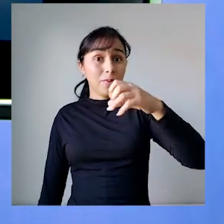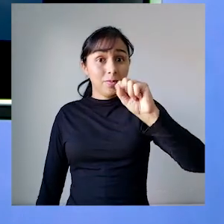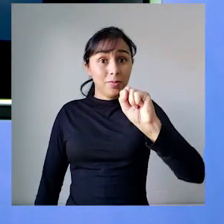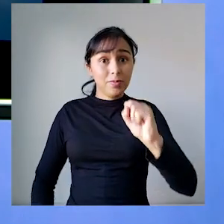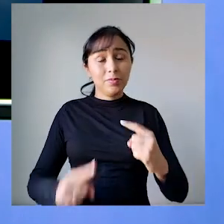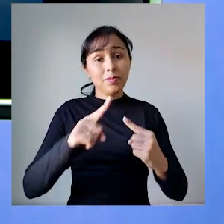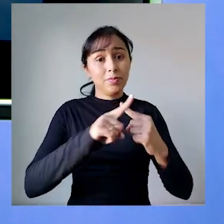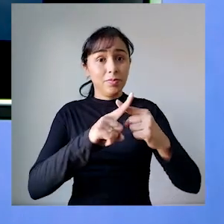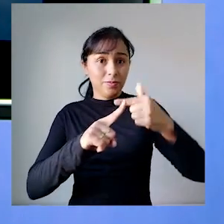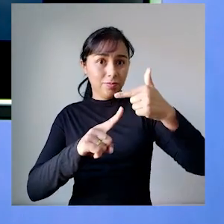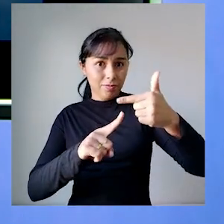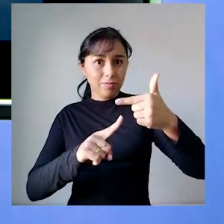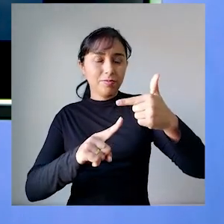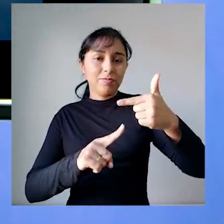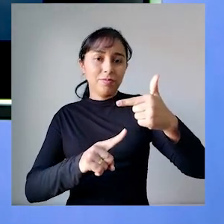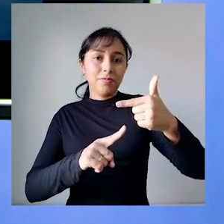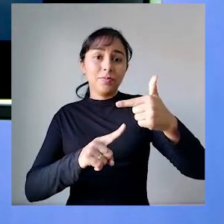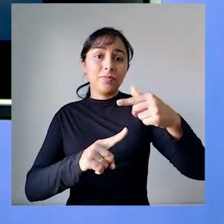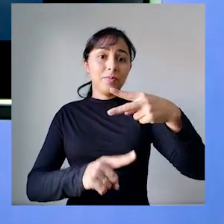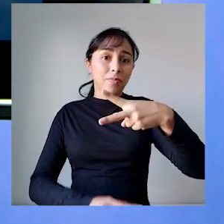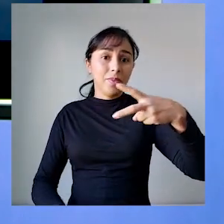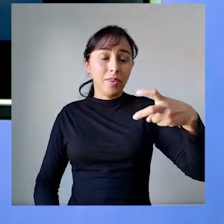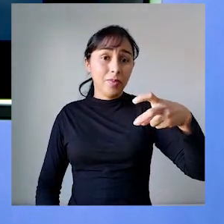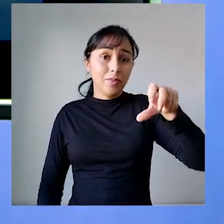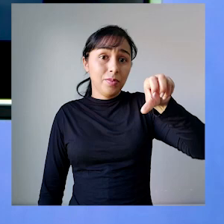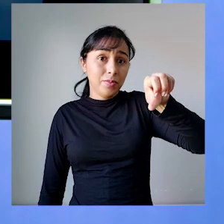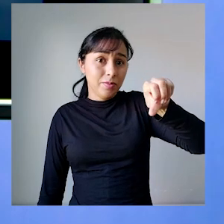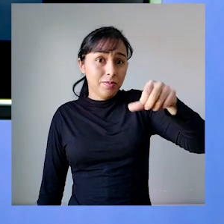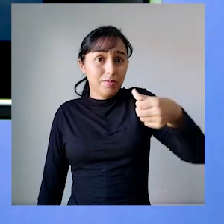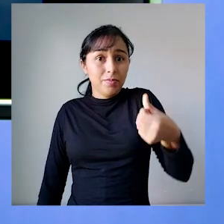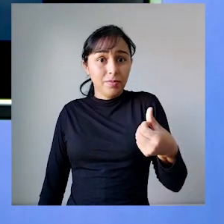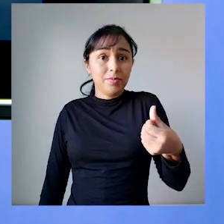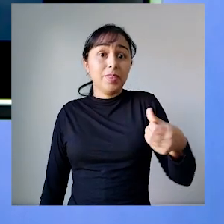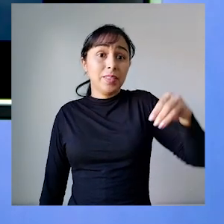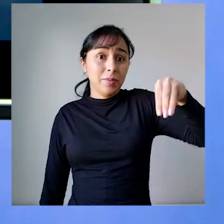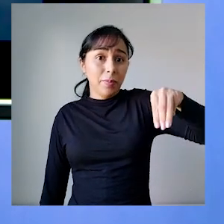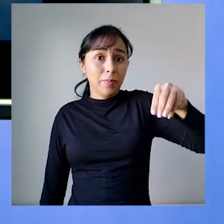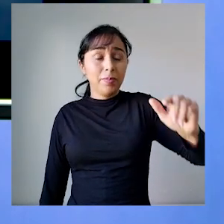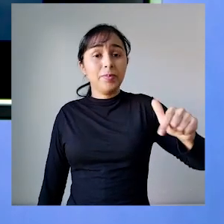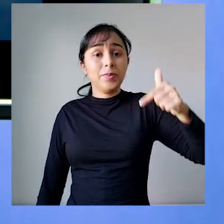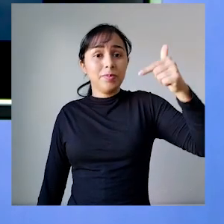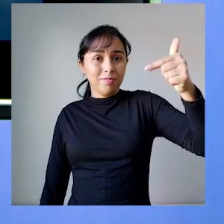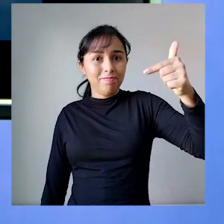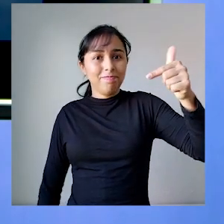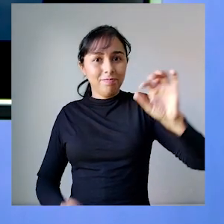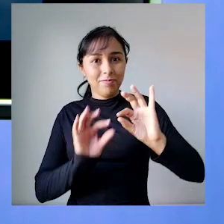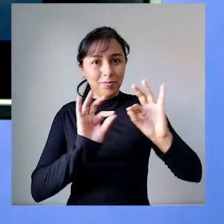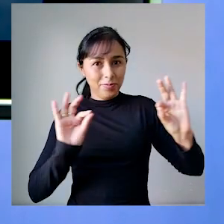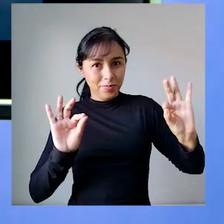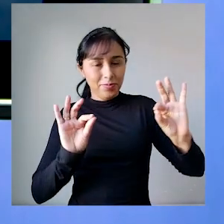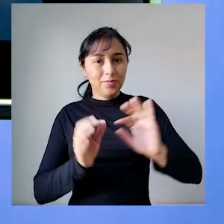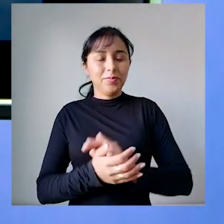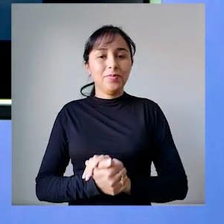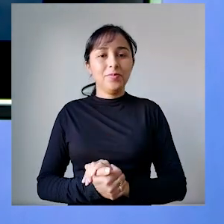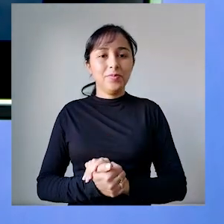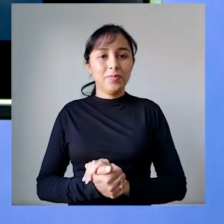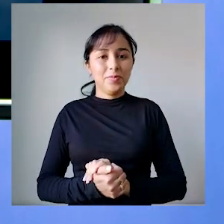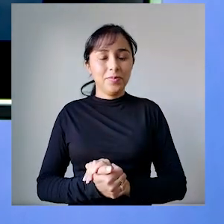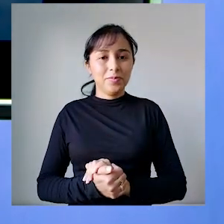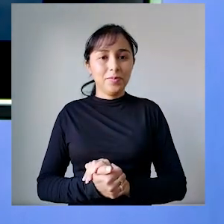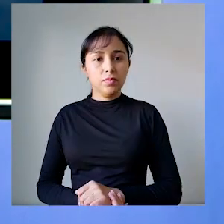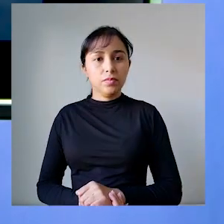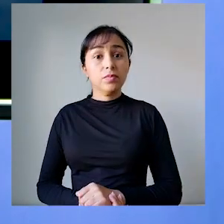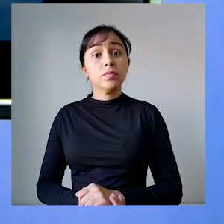48 vezes 2, logo eles vão conseguir fazer 96 metros quadrados de reboco, ok?